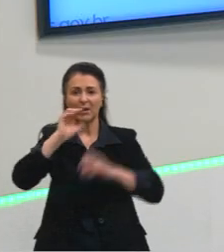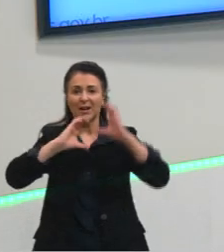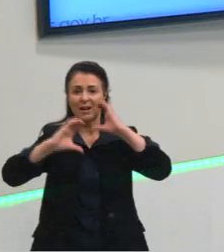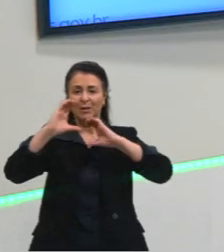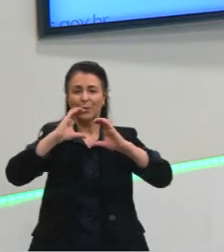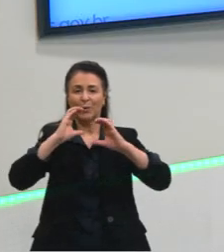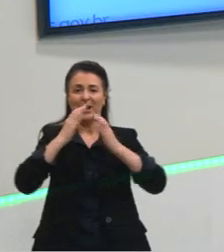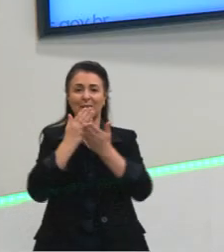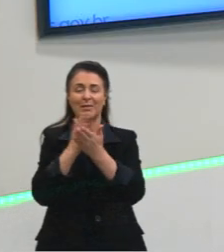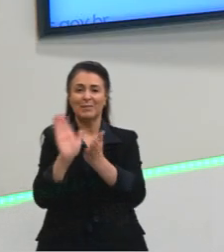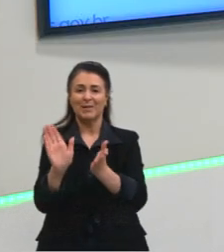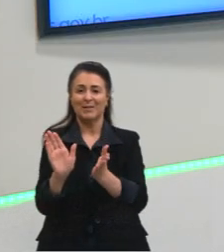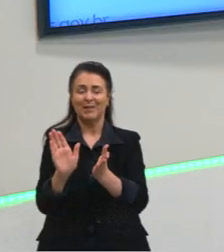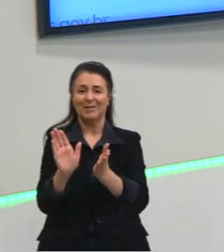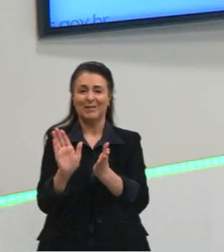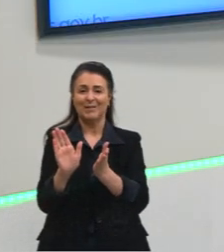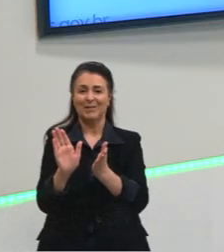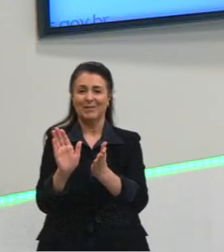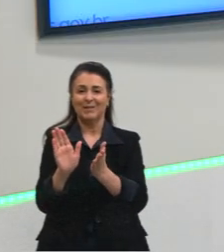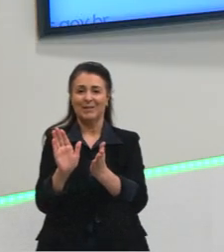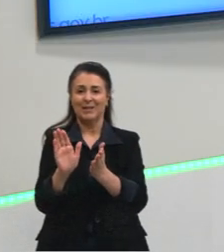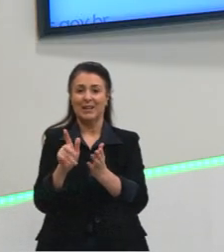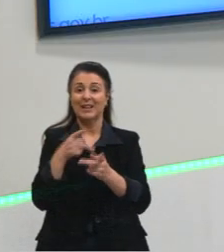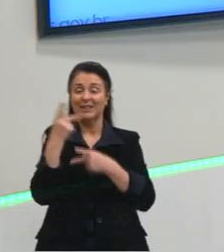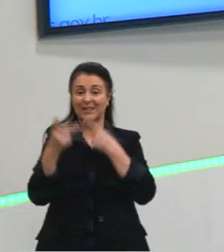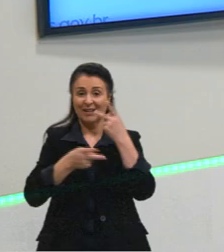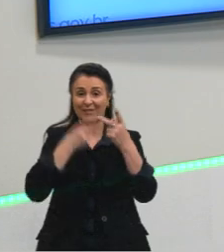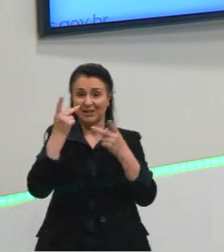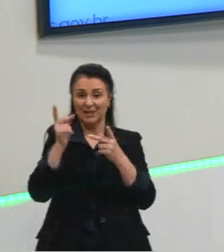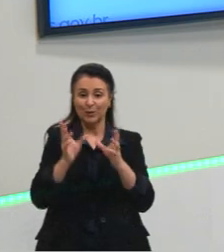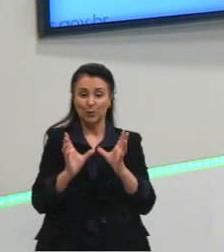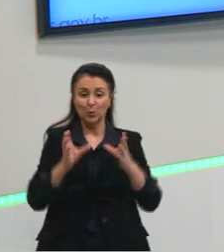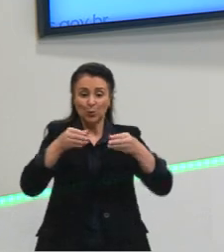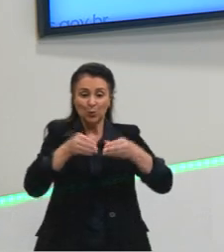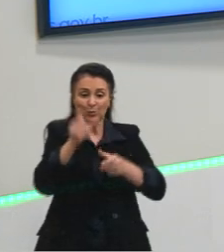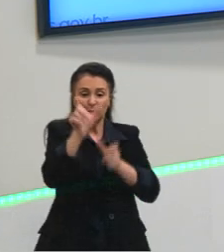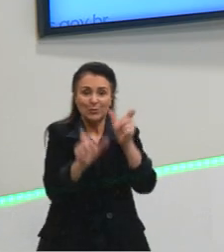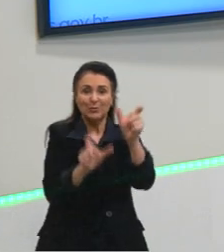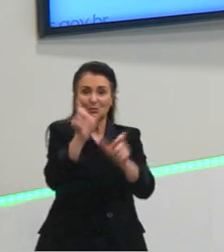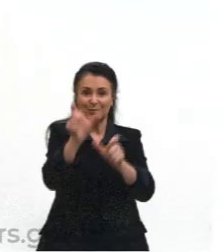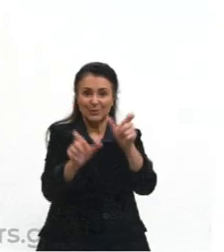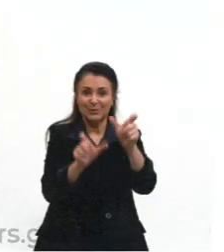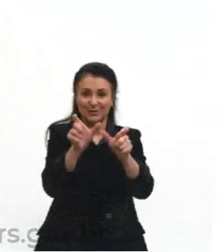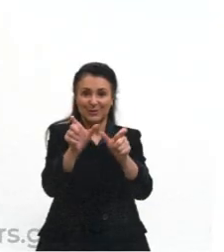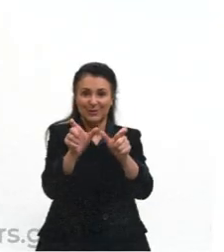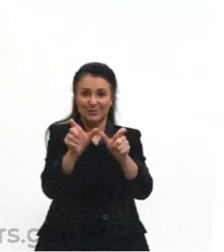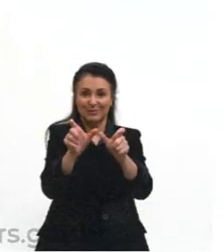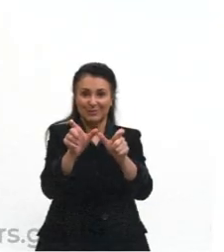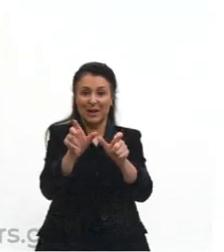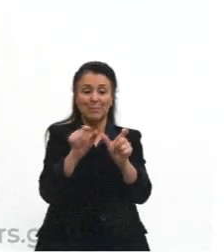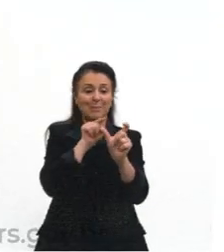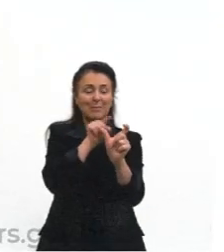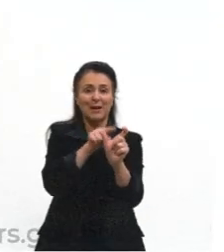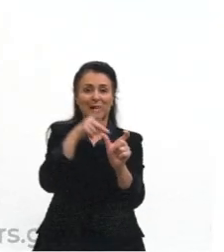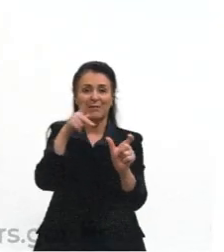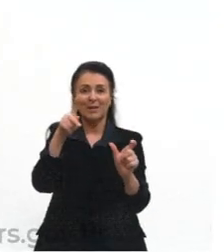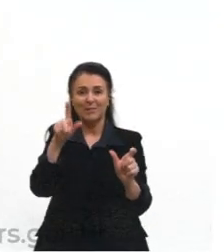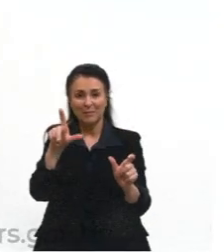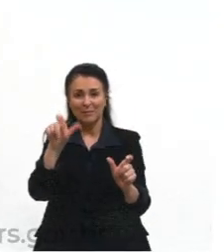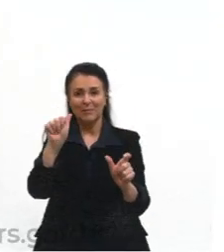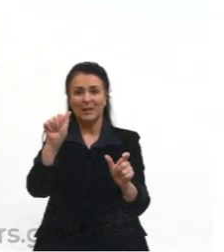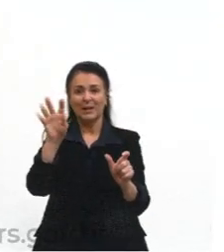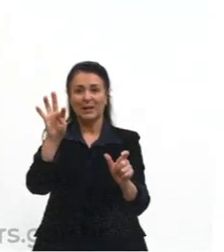aquele tá falando sobre plateia e está nos dizendo que com o uso do dicionário a gente chega né nessas